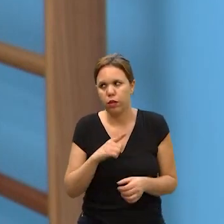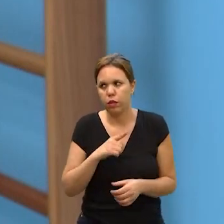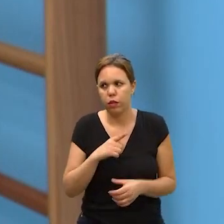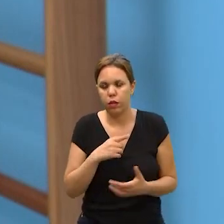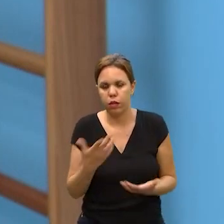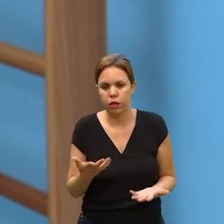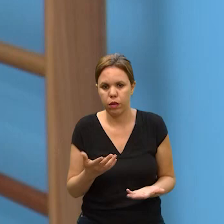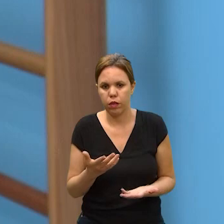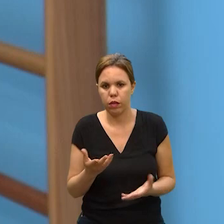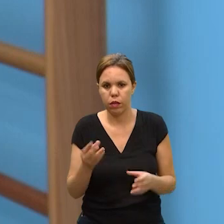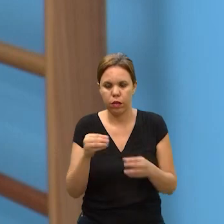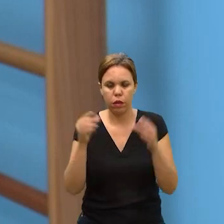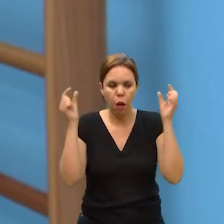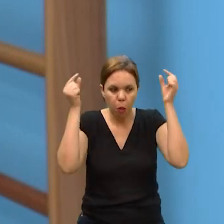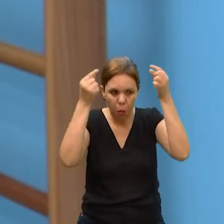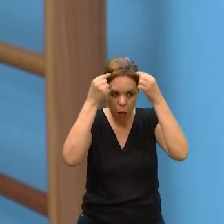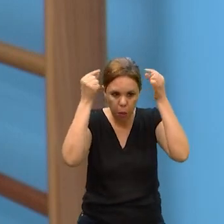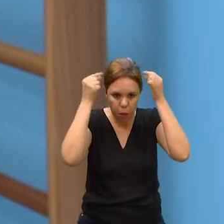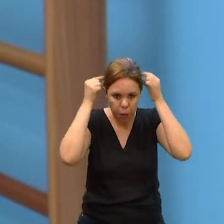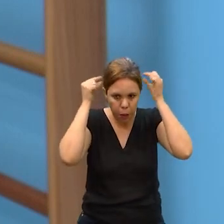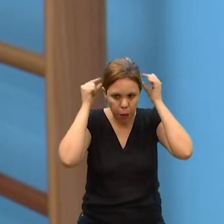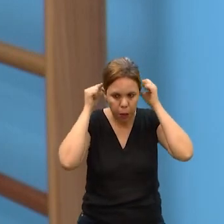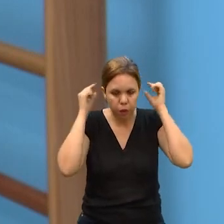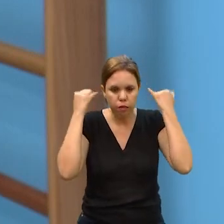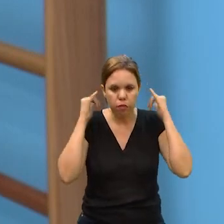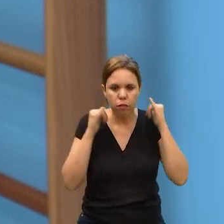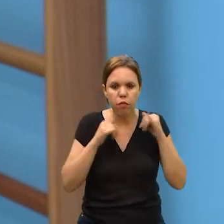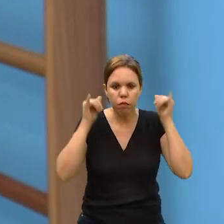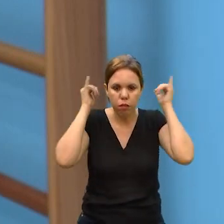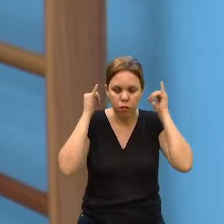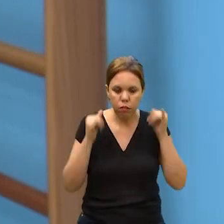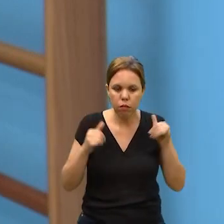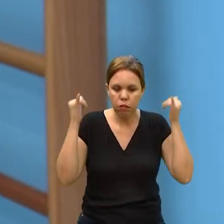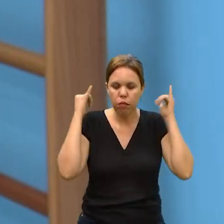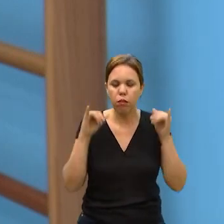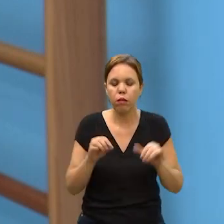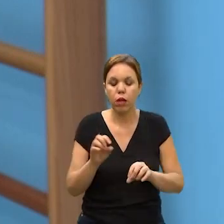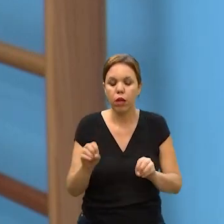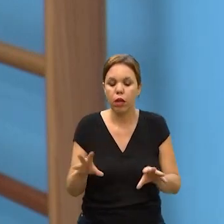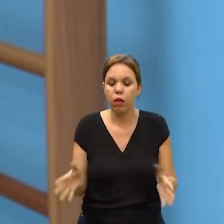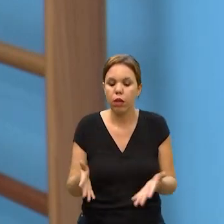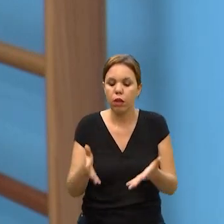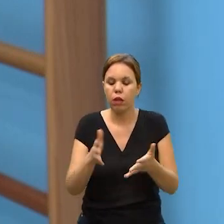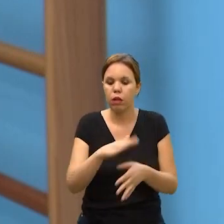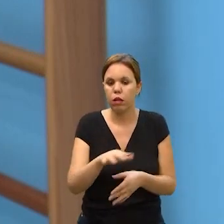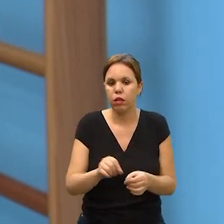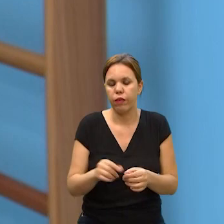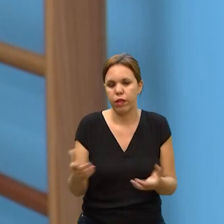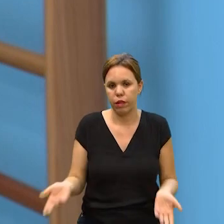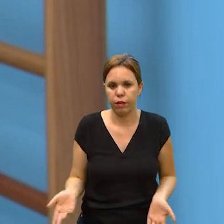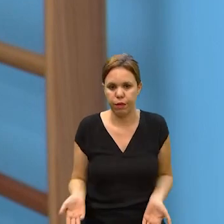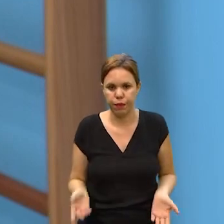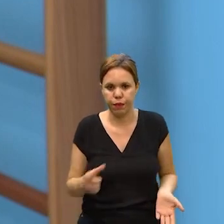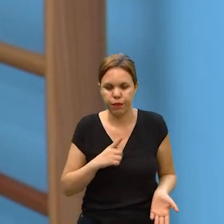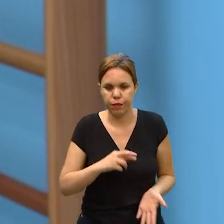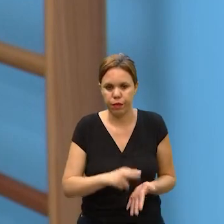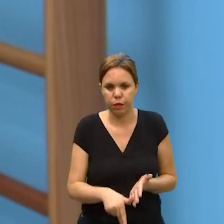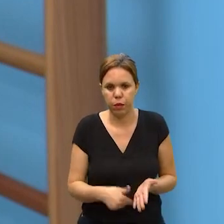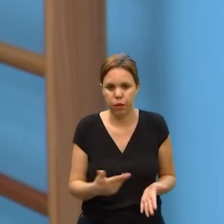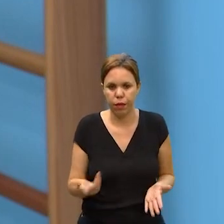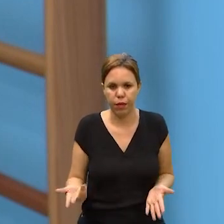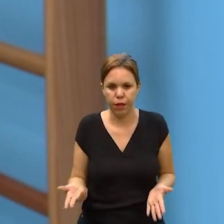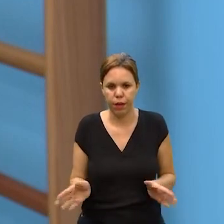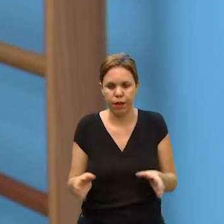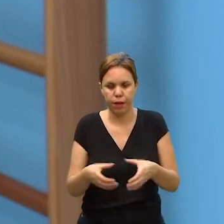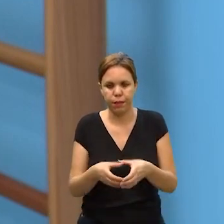funções. Então é como se você coloca eletrodos na cabeça e estimula a criança a estar fazendo. Então assim, existem vários